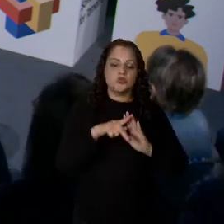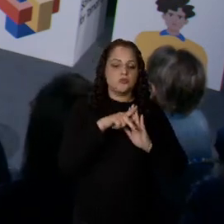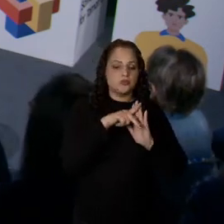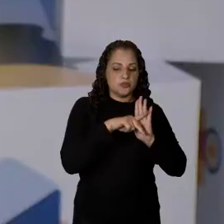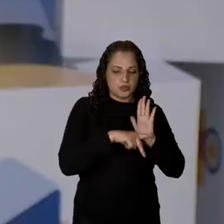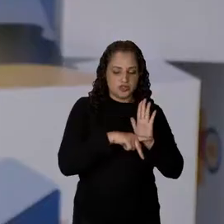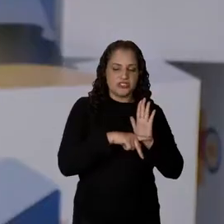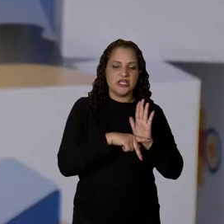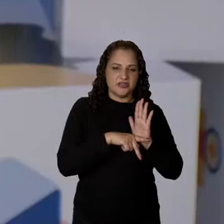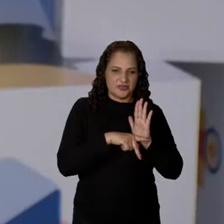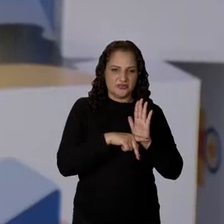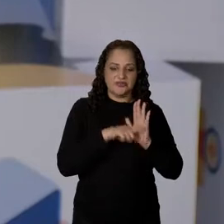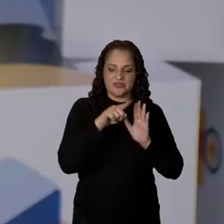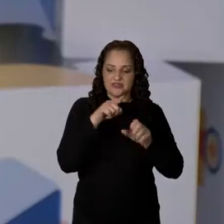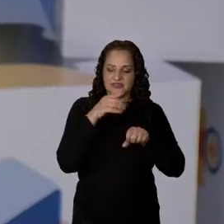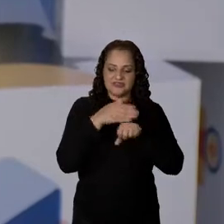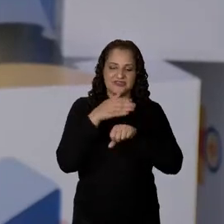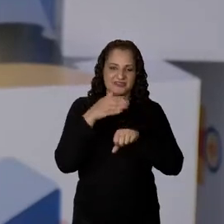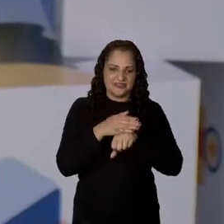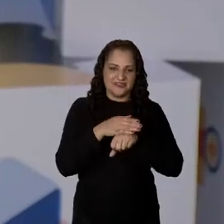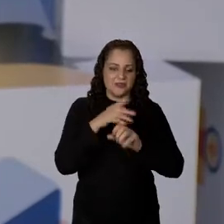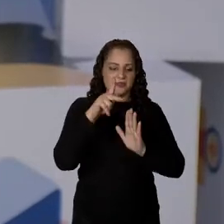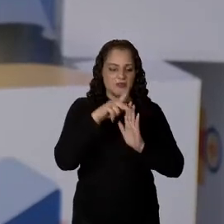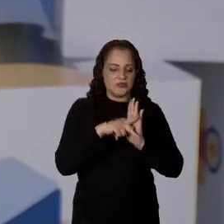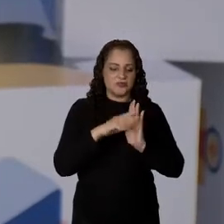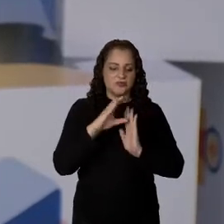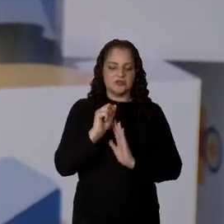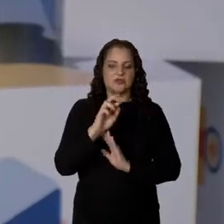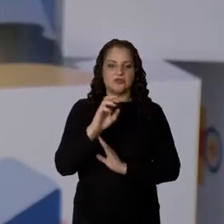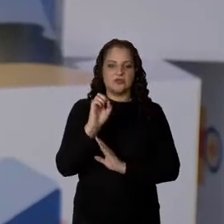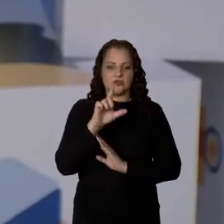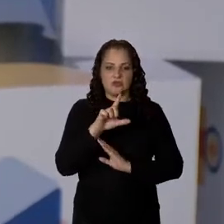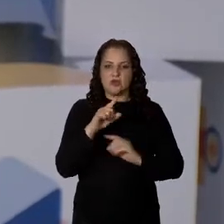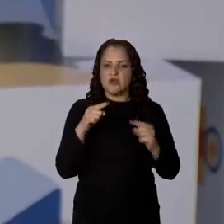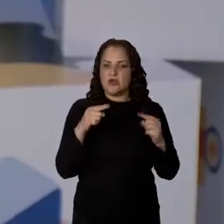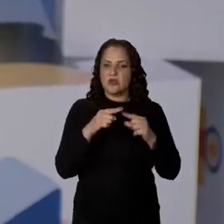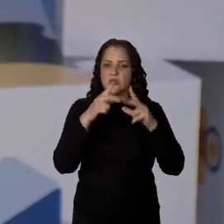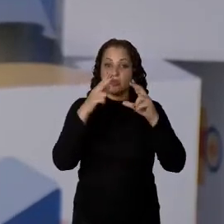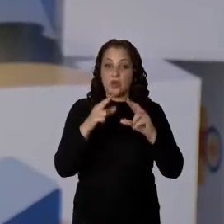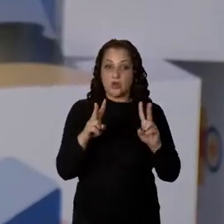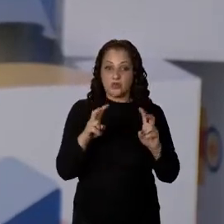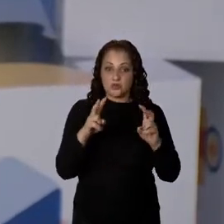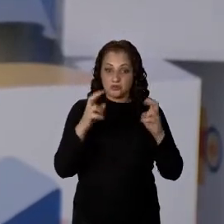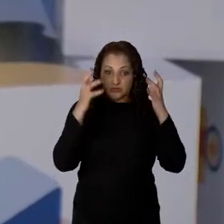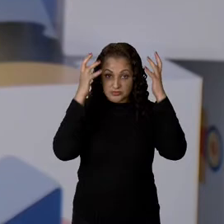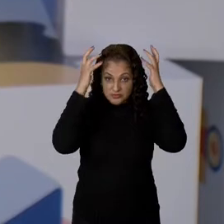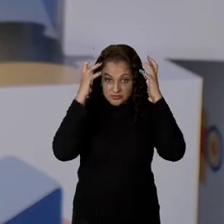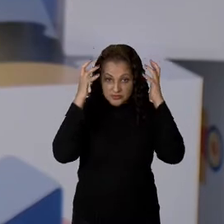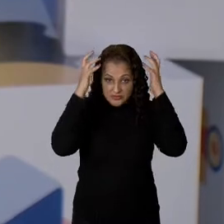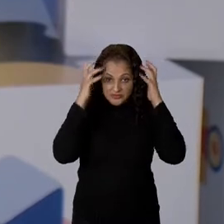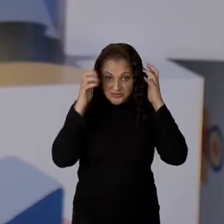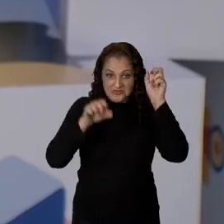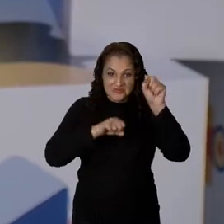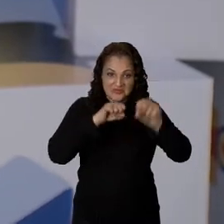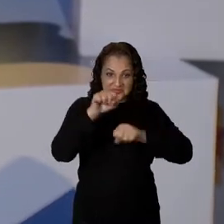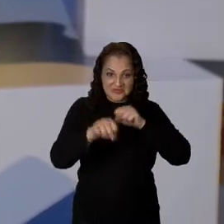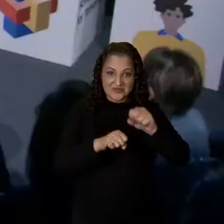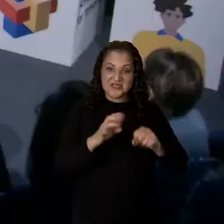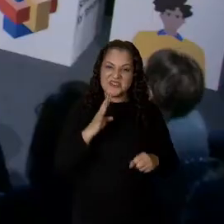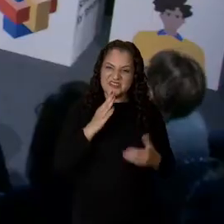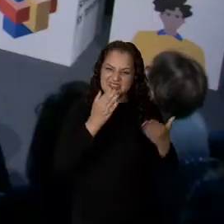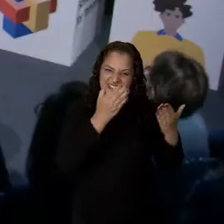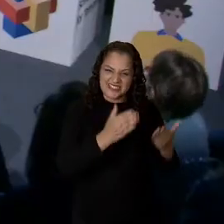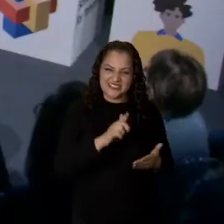Ele participou do mesmo projeto da Carol sobre os capacetes para ciclistas. Vamos conhecer meu xará, Guilherme